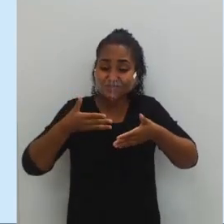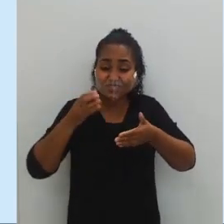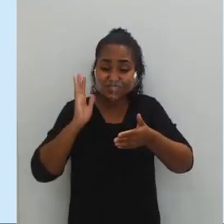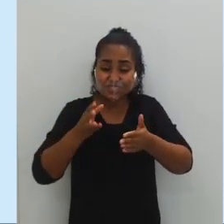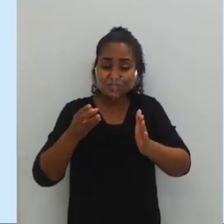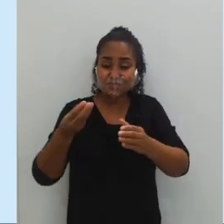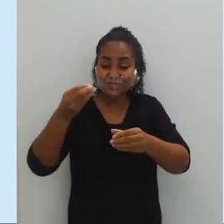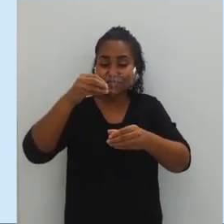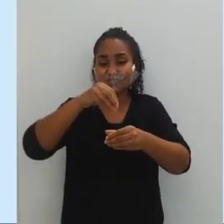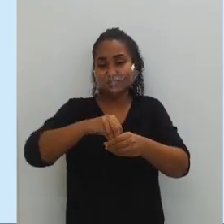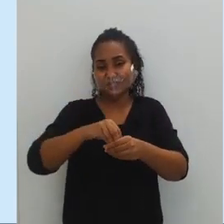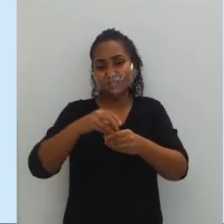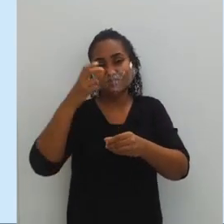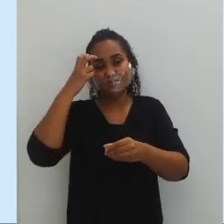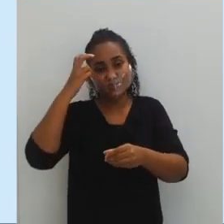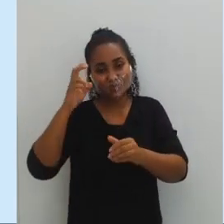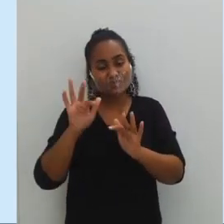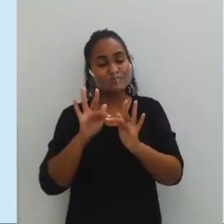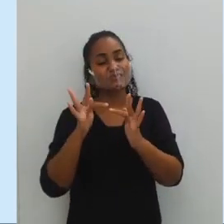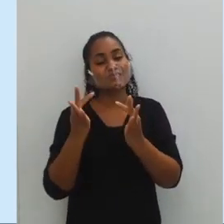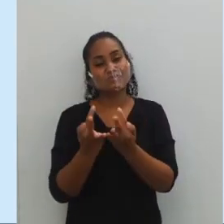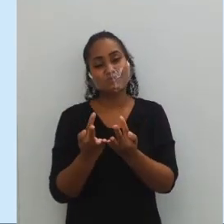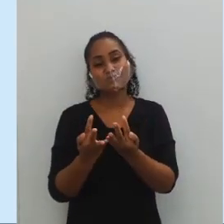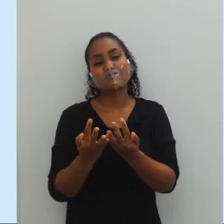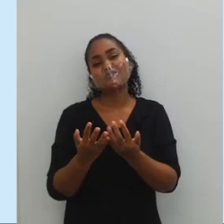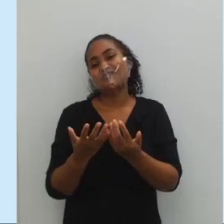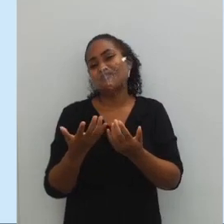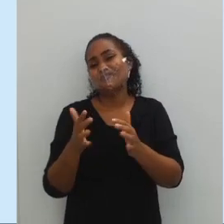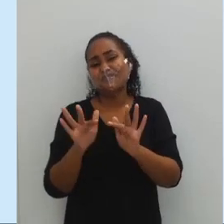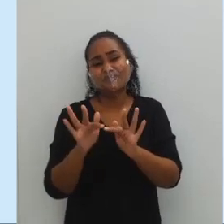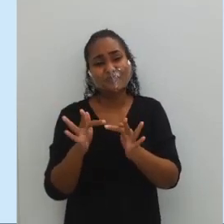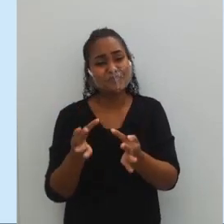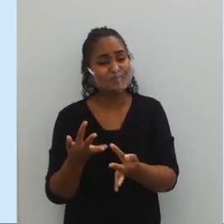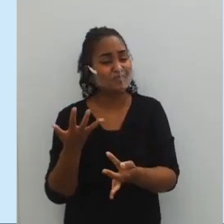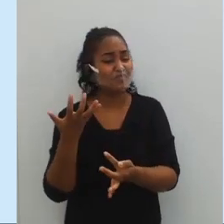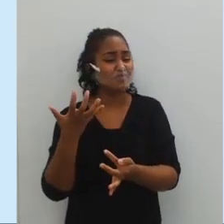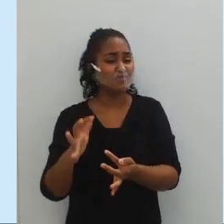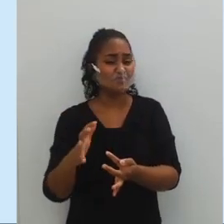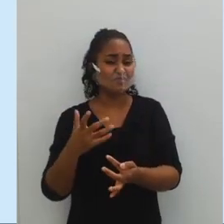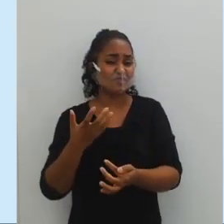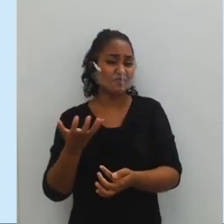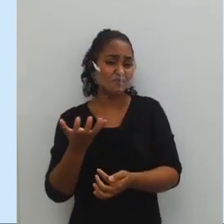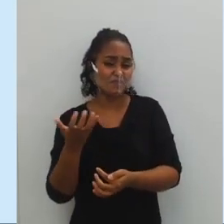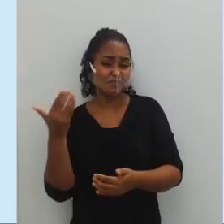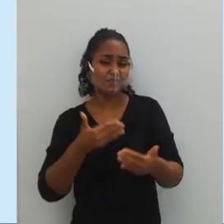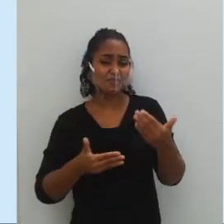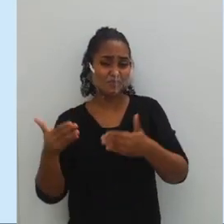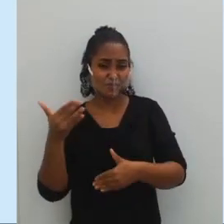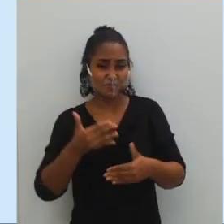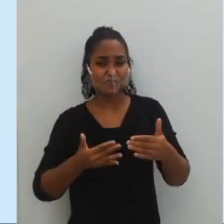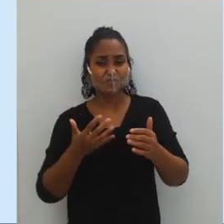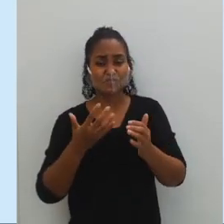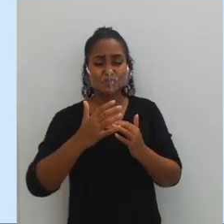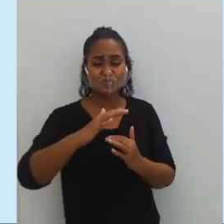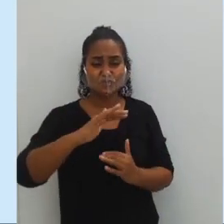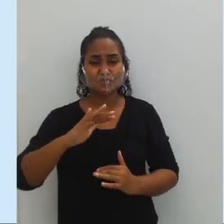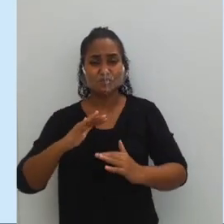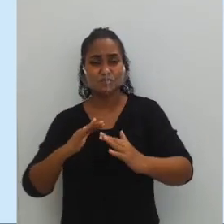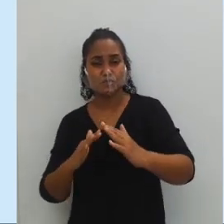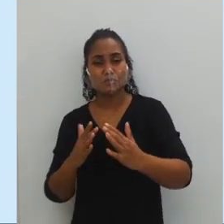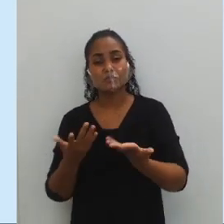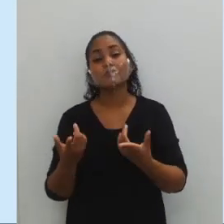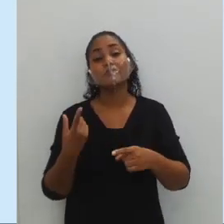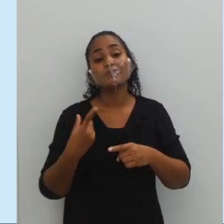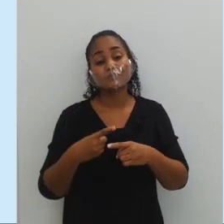na natureza e na cultura das famílias. Então, muitos pais e mães não gostariam que suas filhas praticassem nenhum tipo